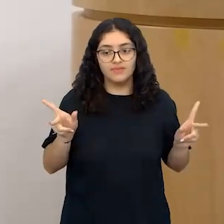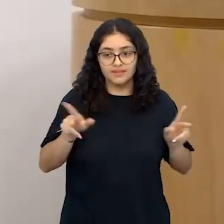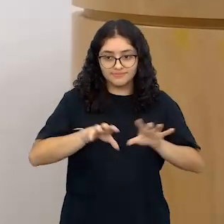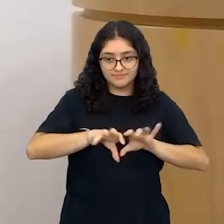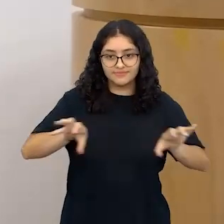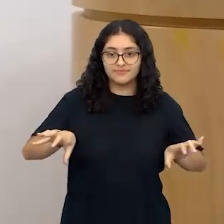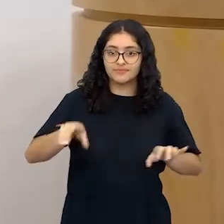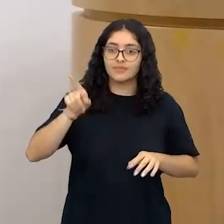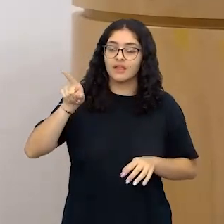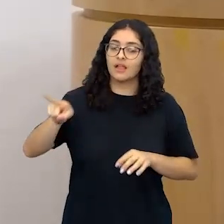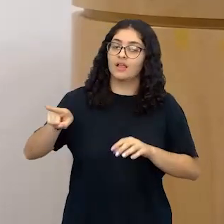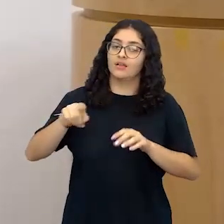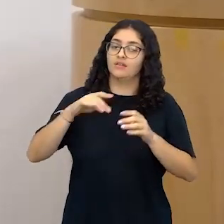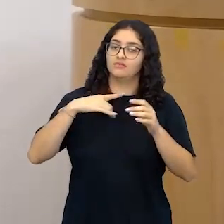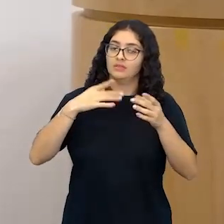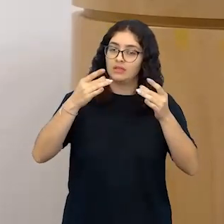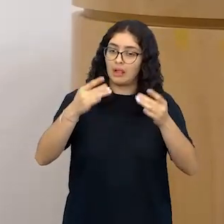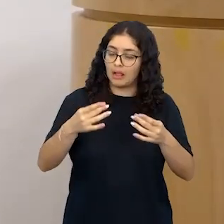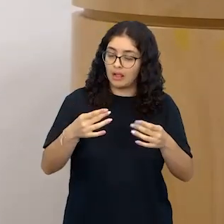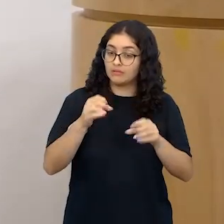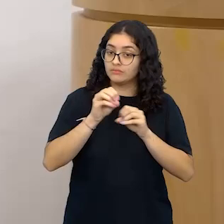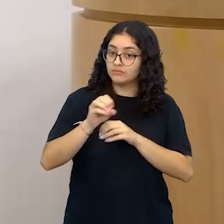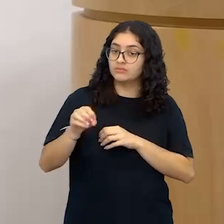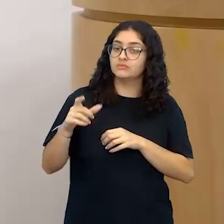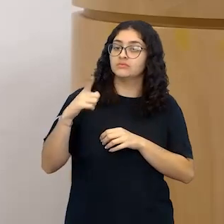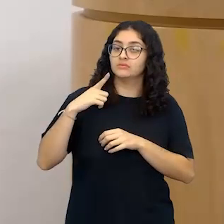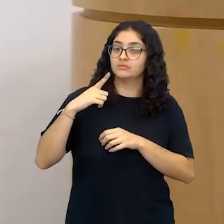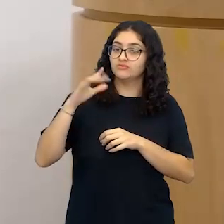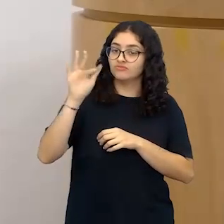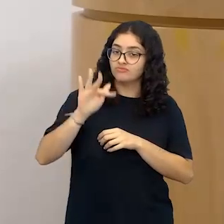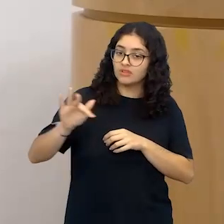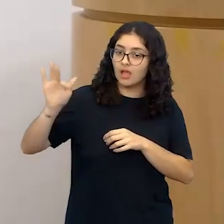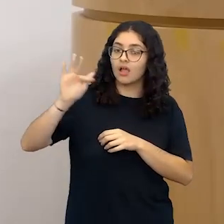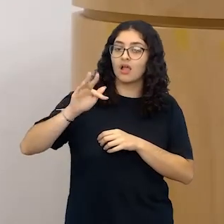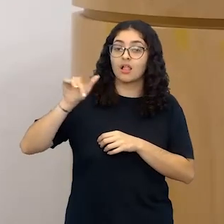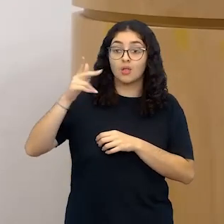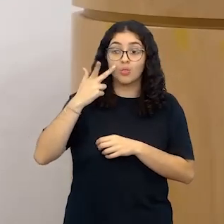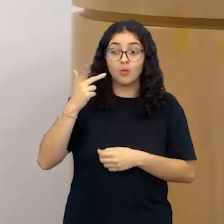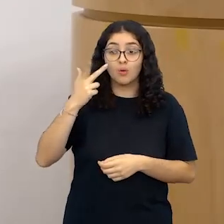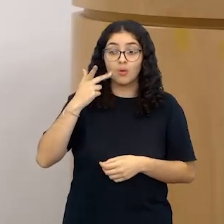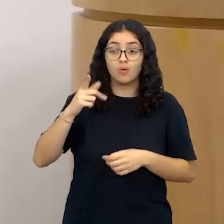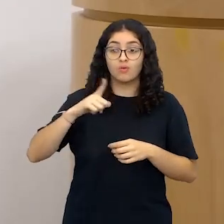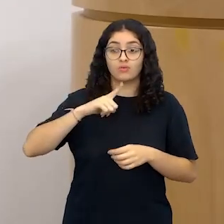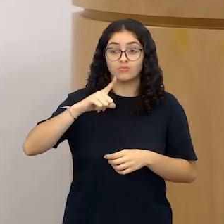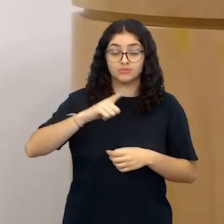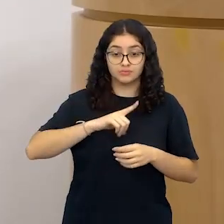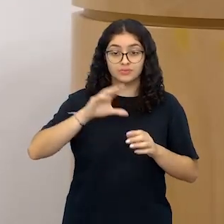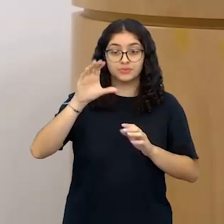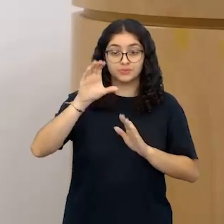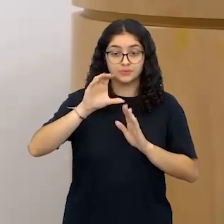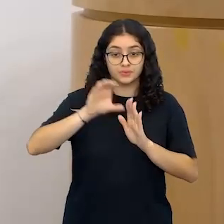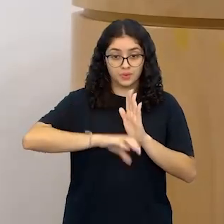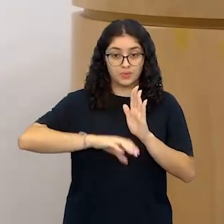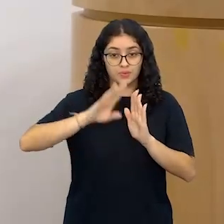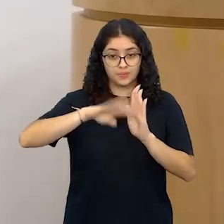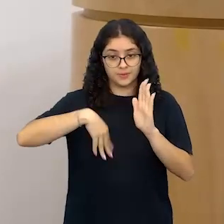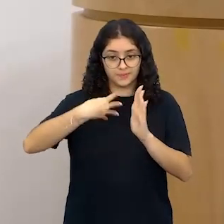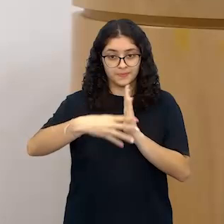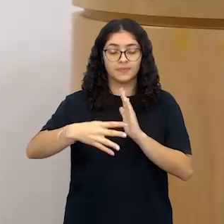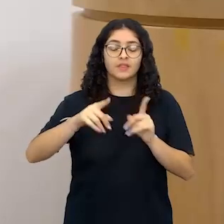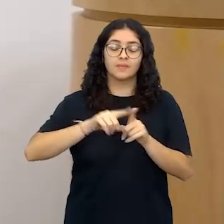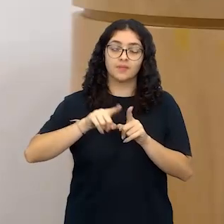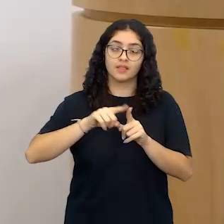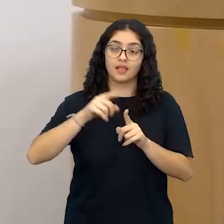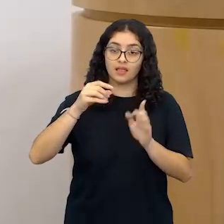está na BNCC, ou seja, a partir do Sistema Federal, na Base Nacional Comum Curricular. Ela está no nosso currículo